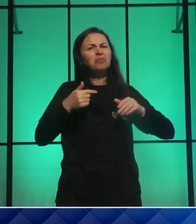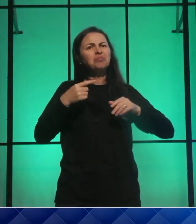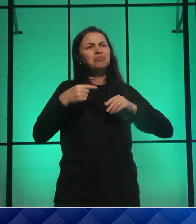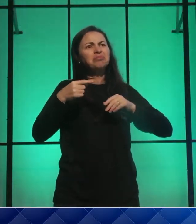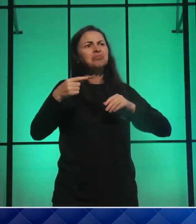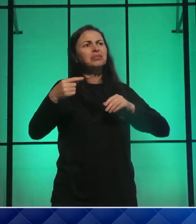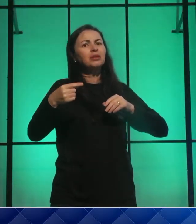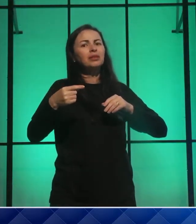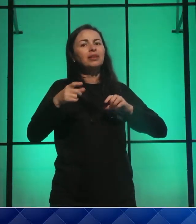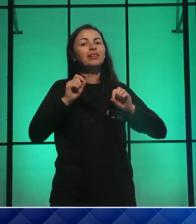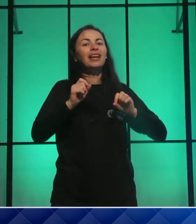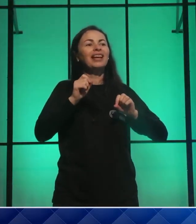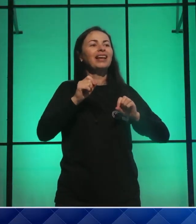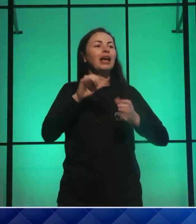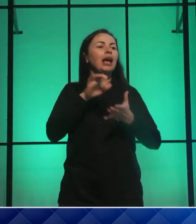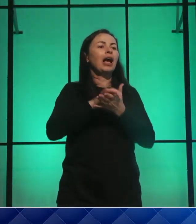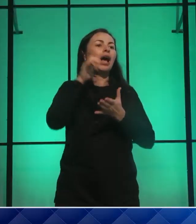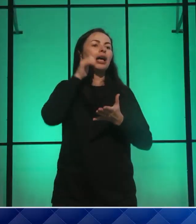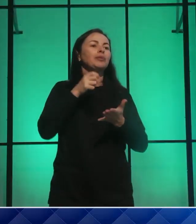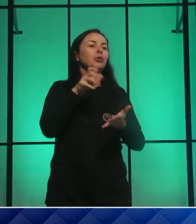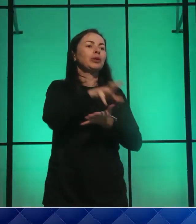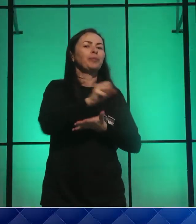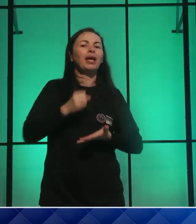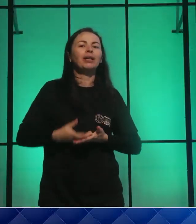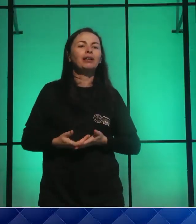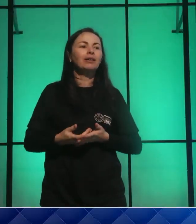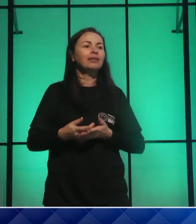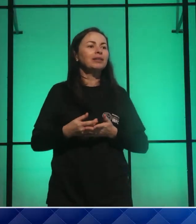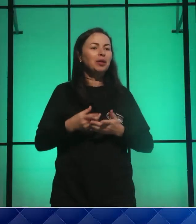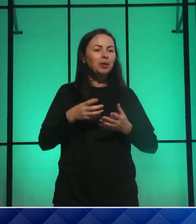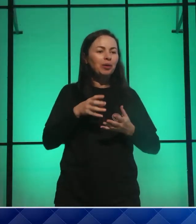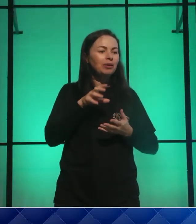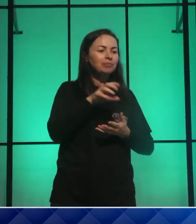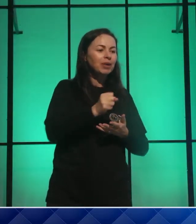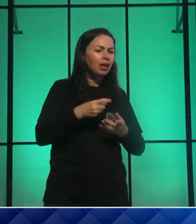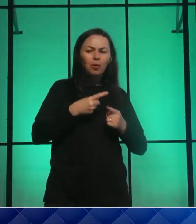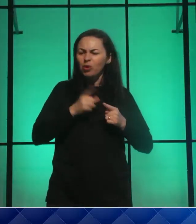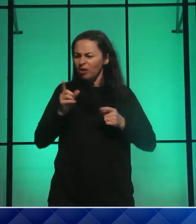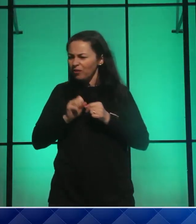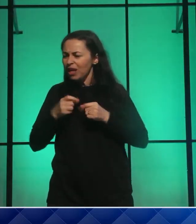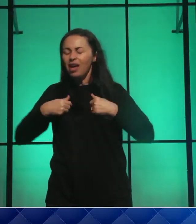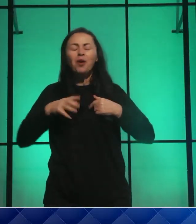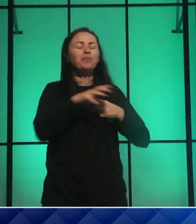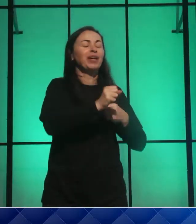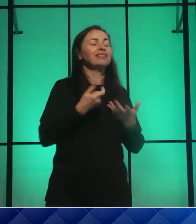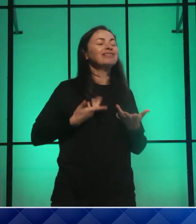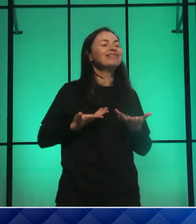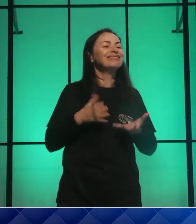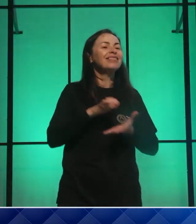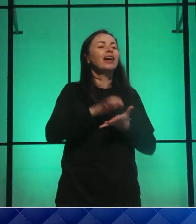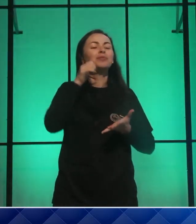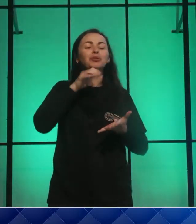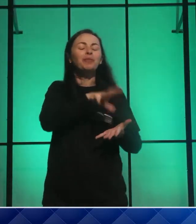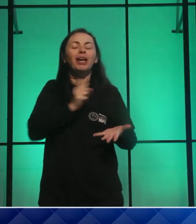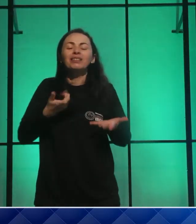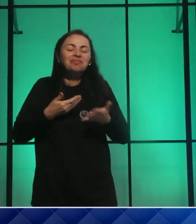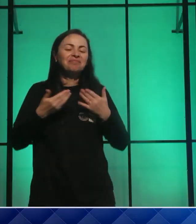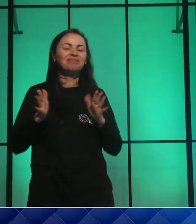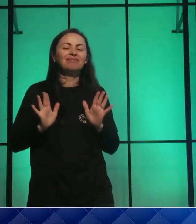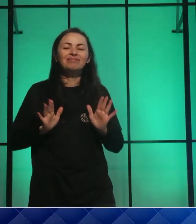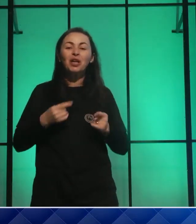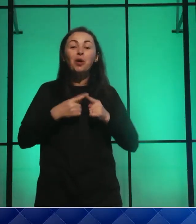quem gasta é a minha mulher. Porque eu acabo gastando. Aí ela diz: o que é que tu vai fazer? Então vai lá, Helena, resolve esse negócio.